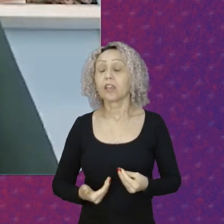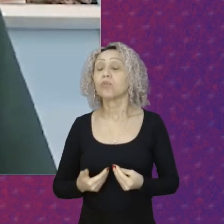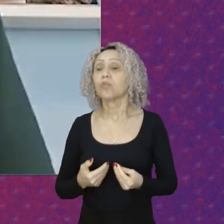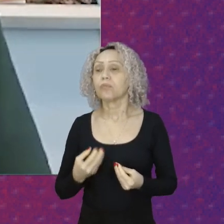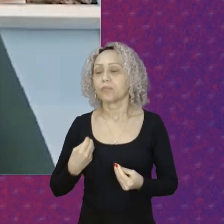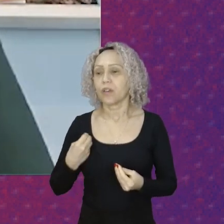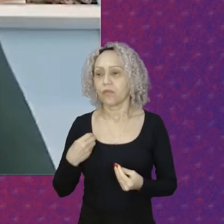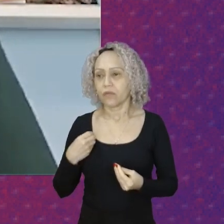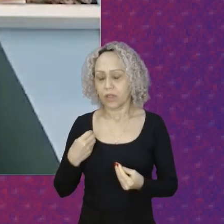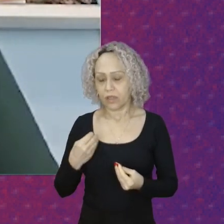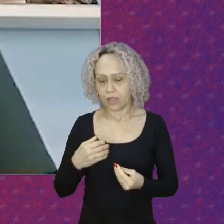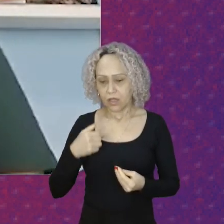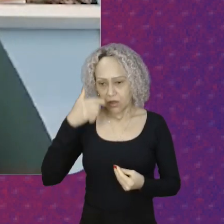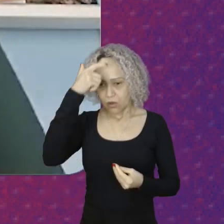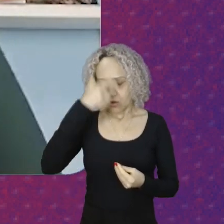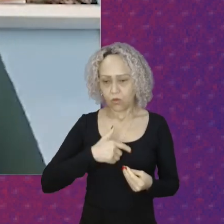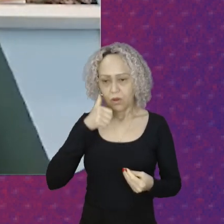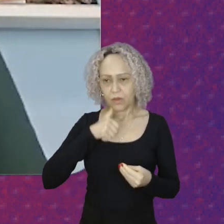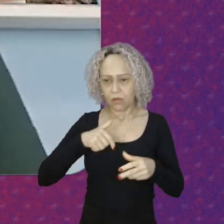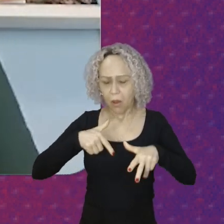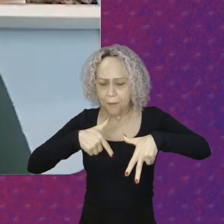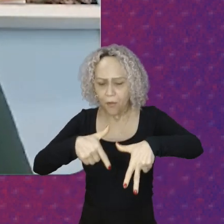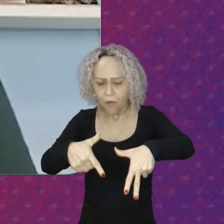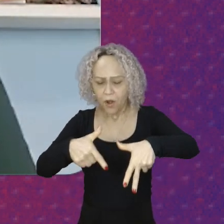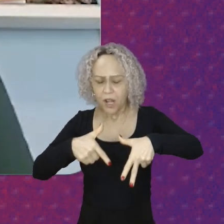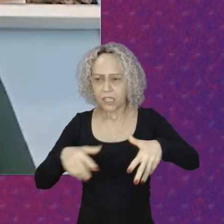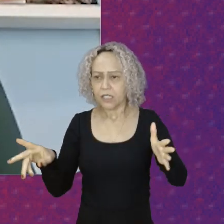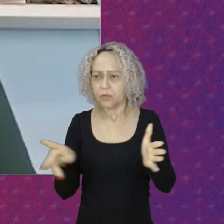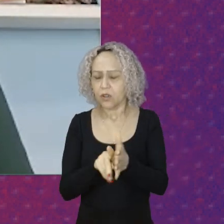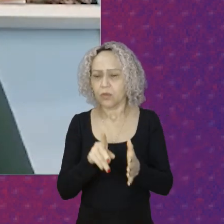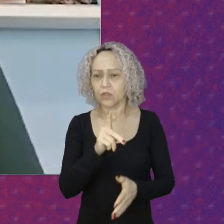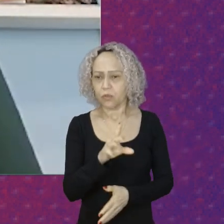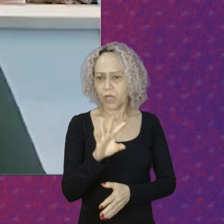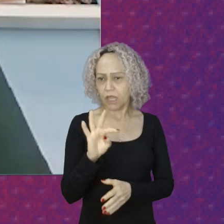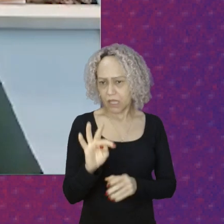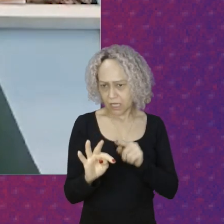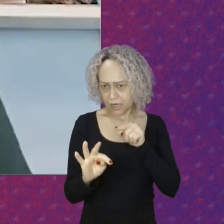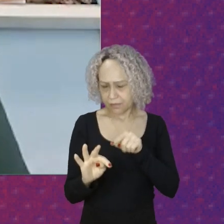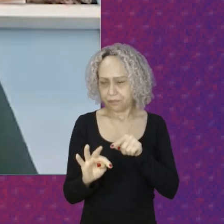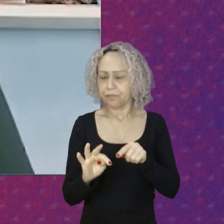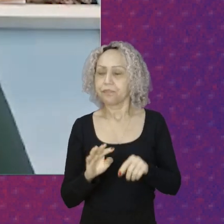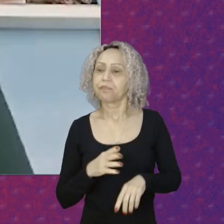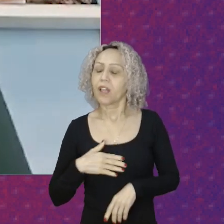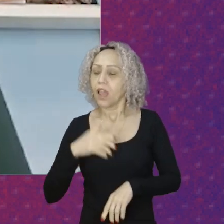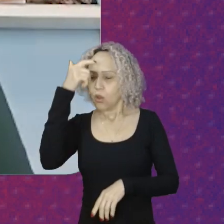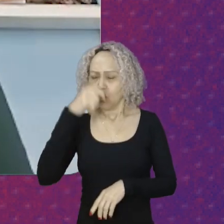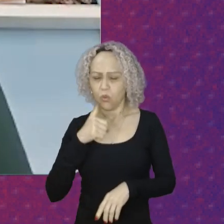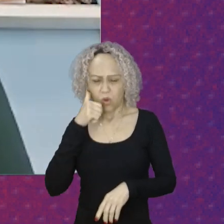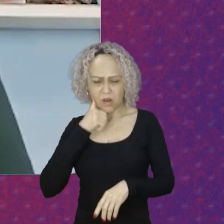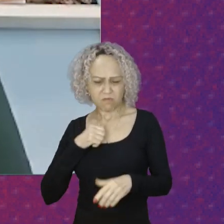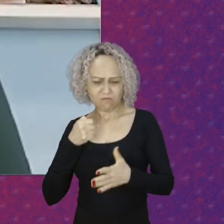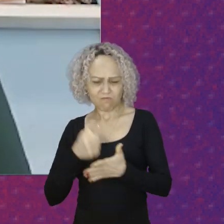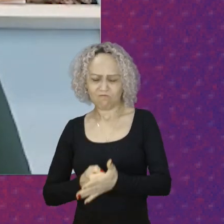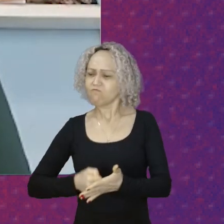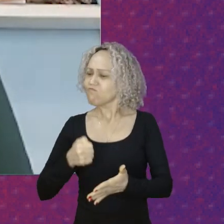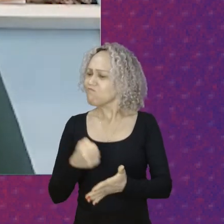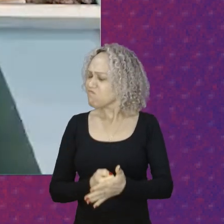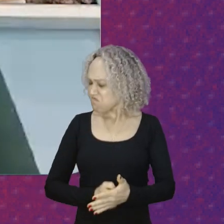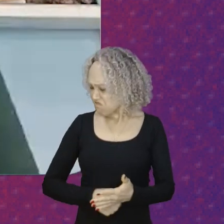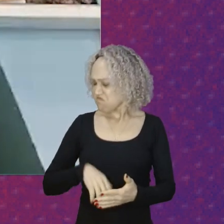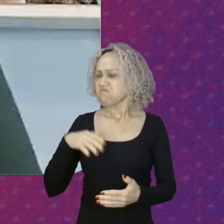Eu sou uma militante política do Partido dos Trabalhadores, né? Sou uma mulher aguerrida, sou uma mulher de